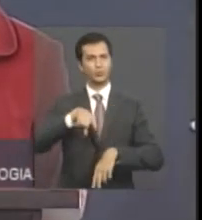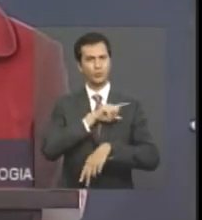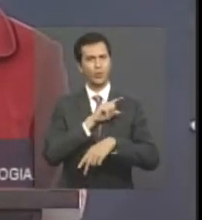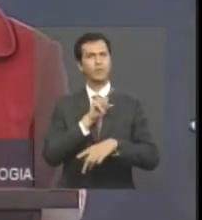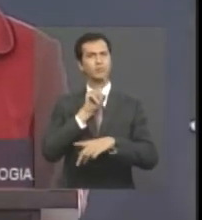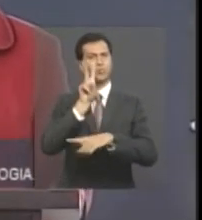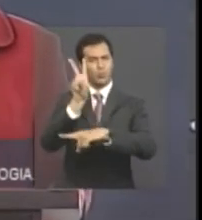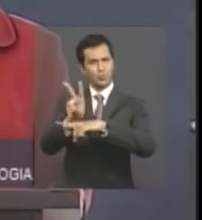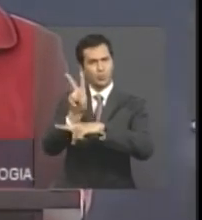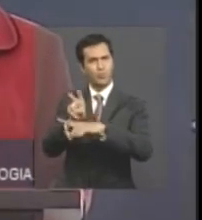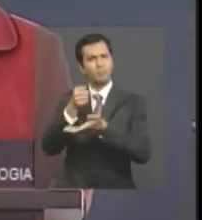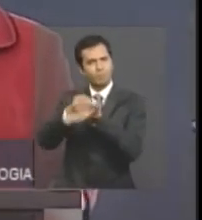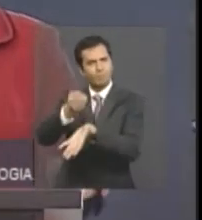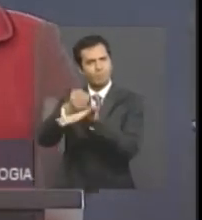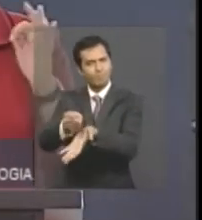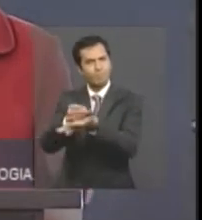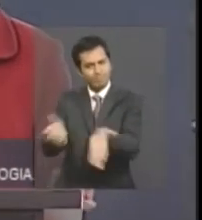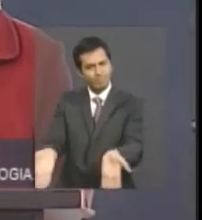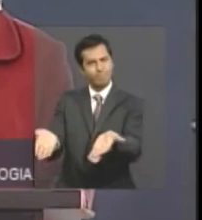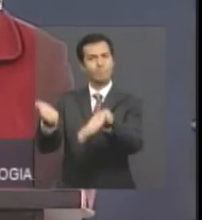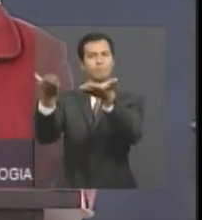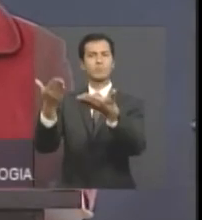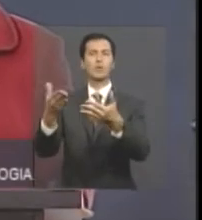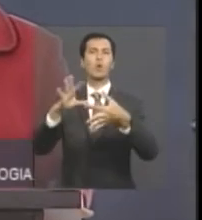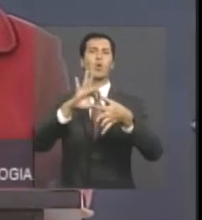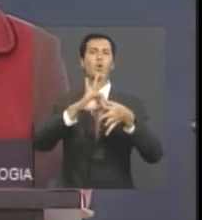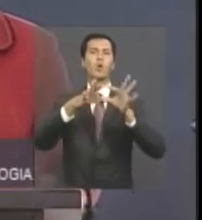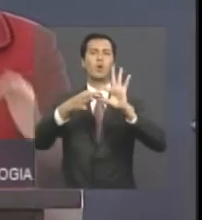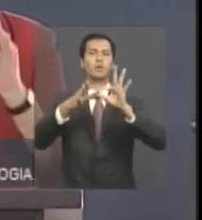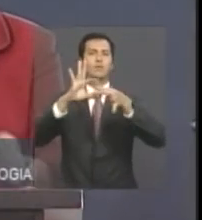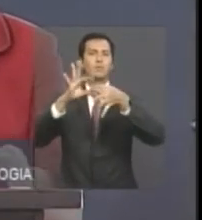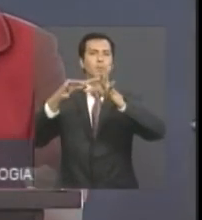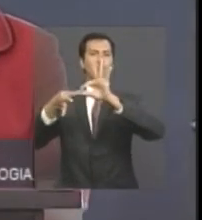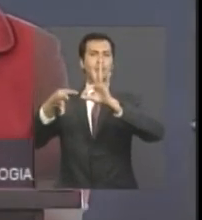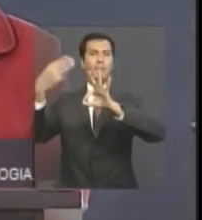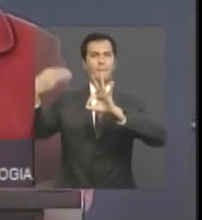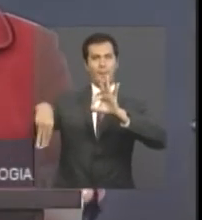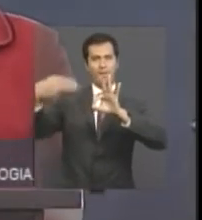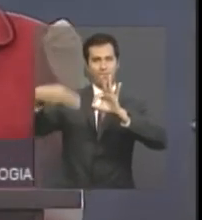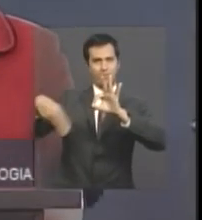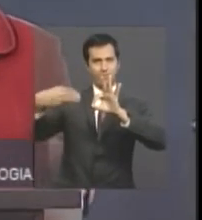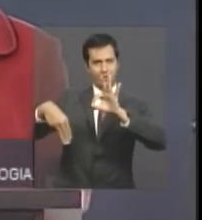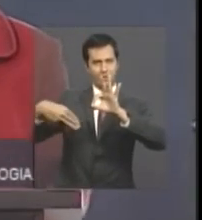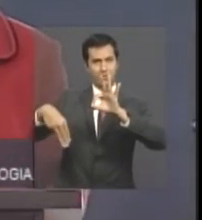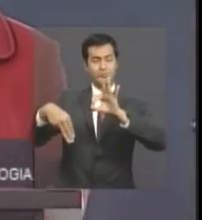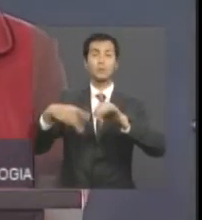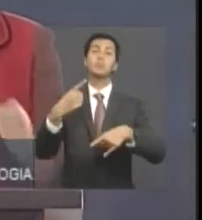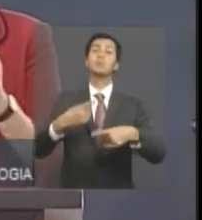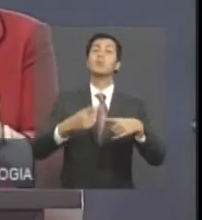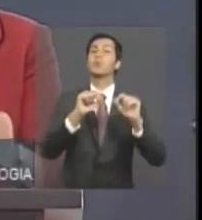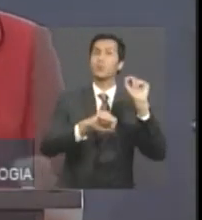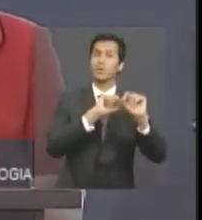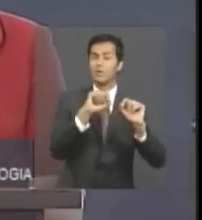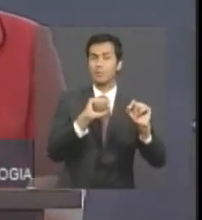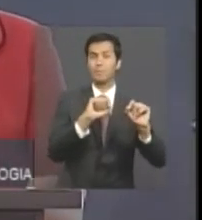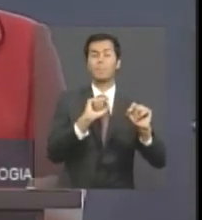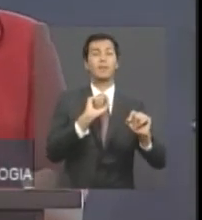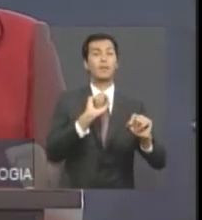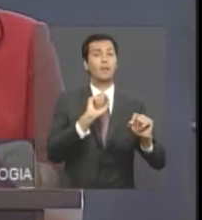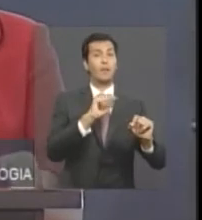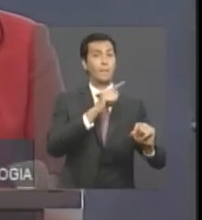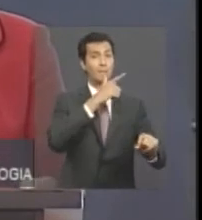da Matemática, porque ela é uma afirmação de que a matemática, assim como o domínio da língua, são